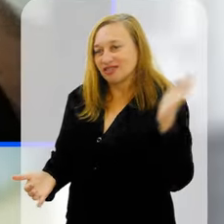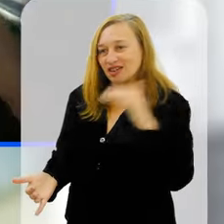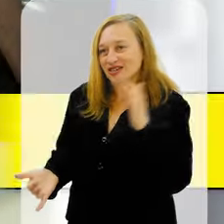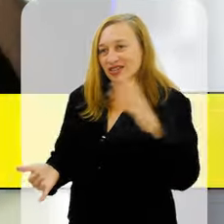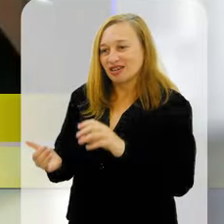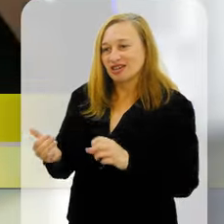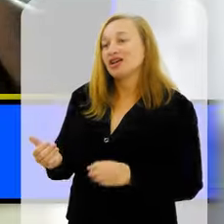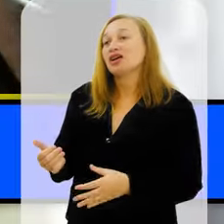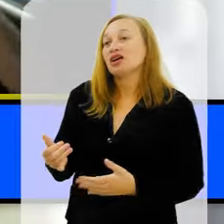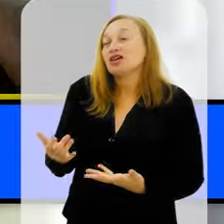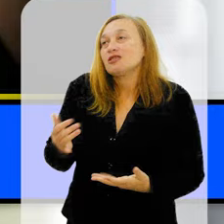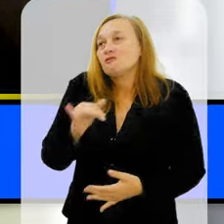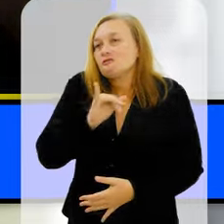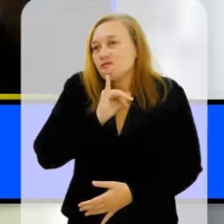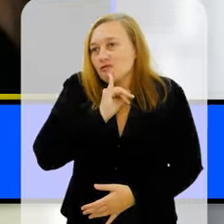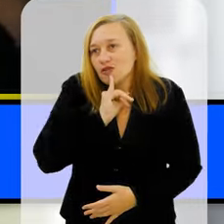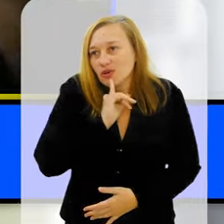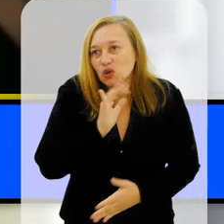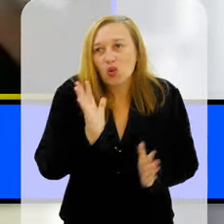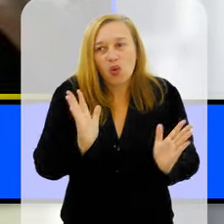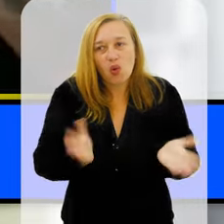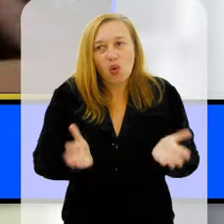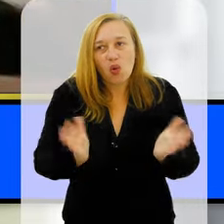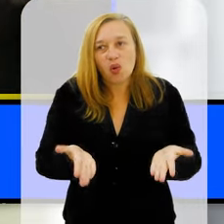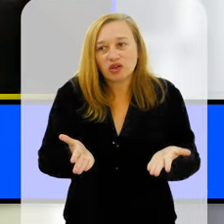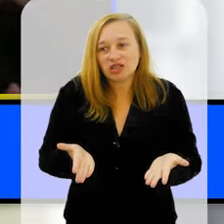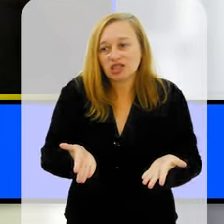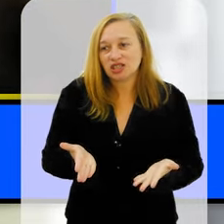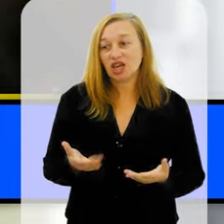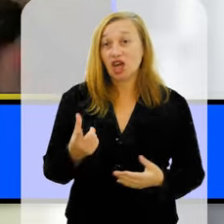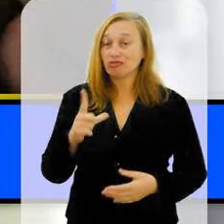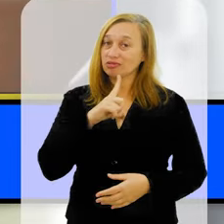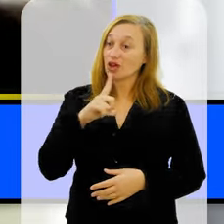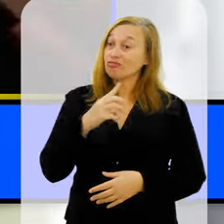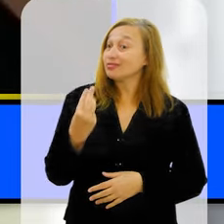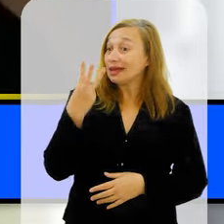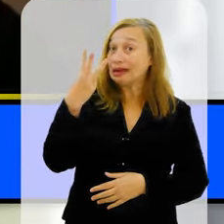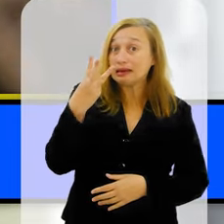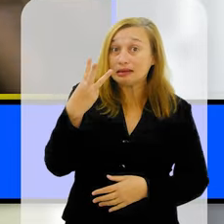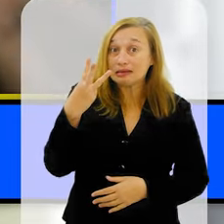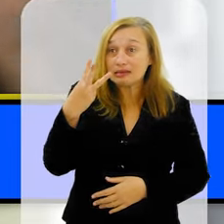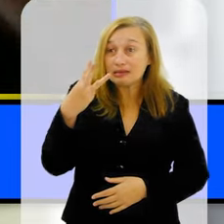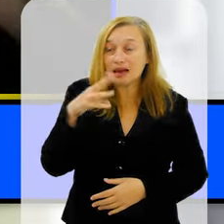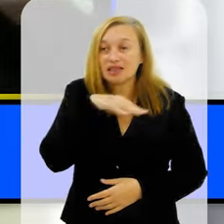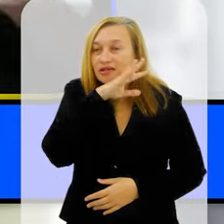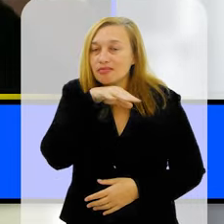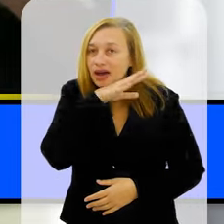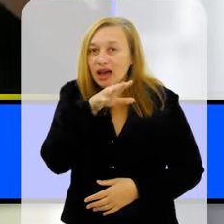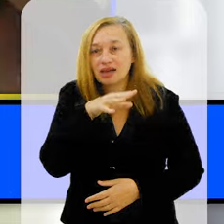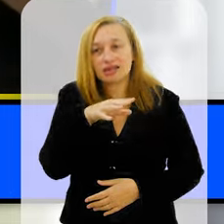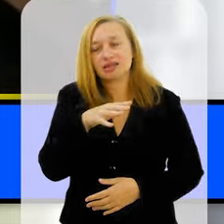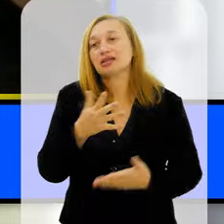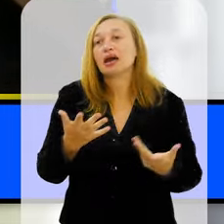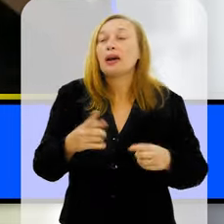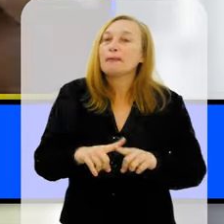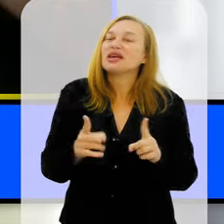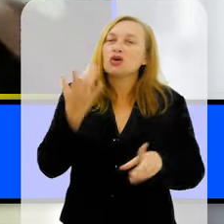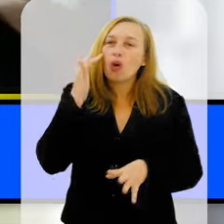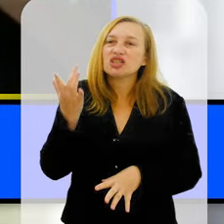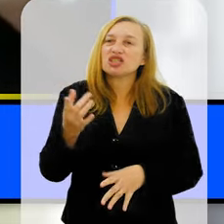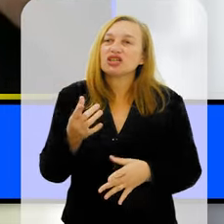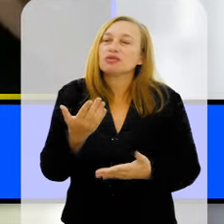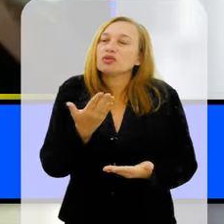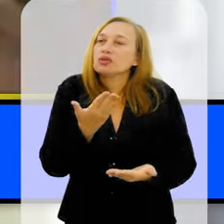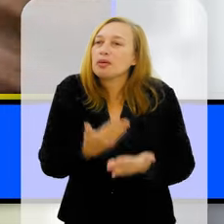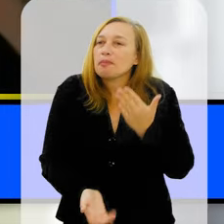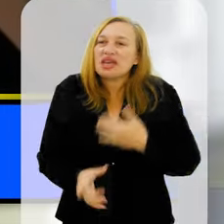te levar pro sítio, entendeu? Eu quero ter essa felicidade. Infelizmente, hoje, três lá em casa, já tô ficando doida, tá? Mas eu acho que as